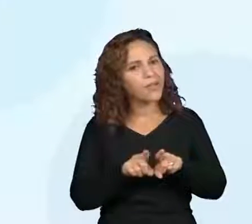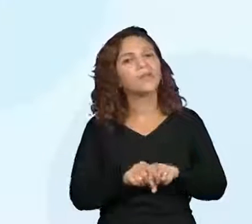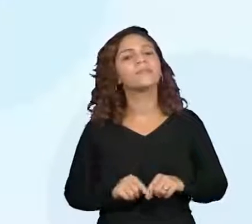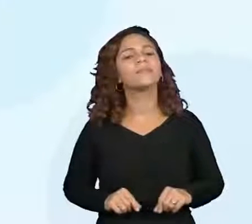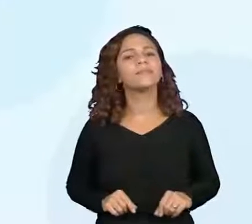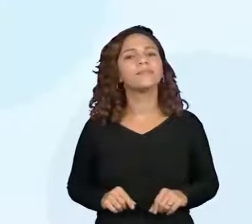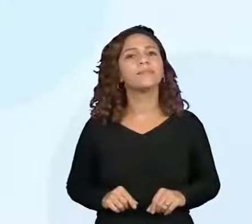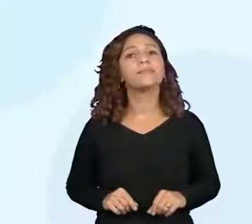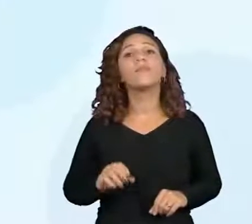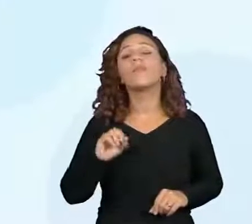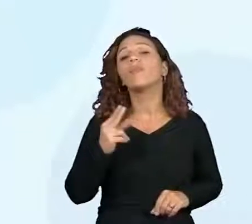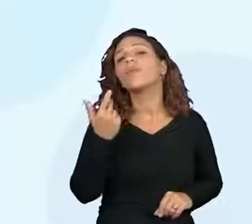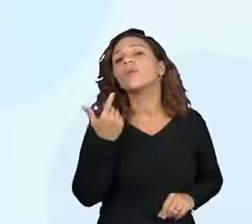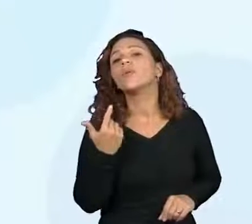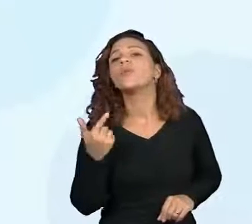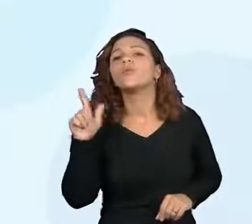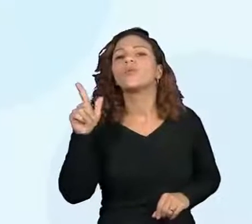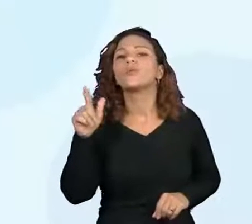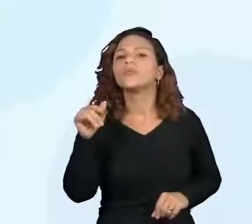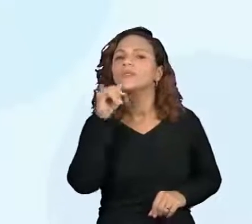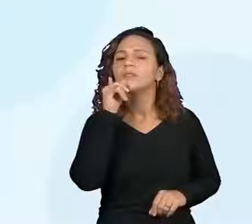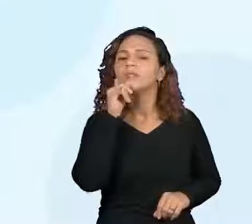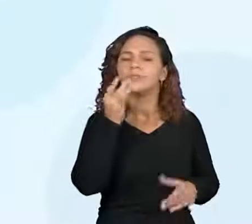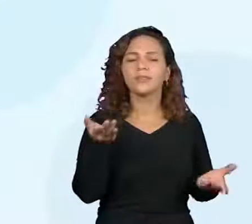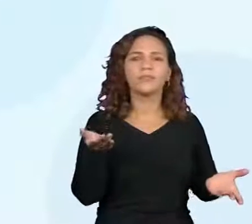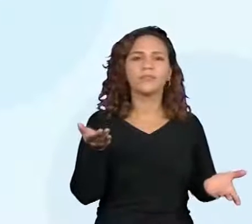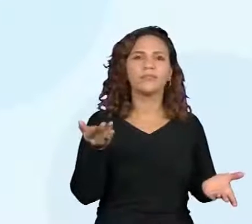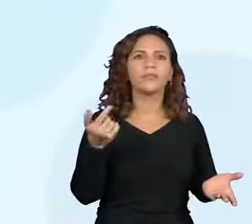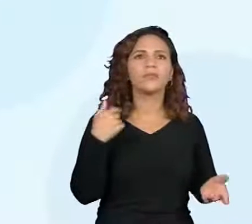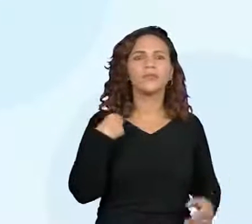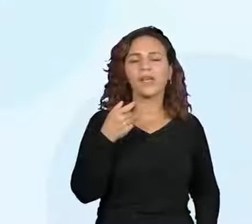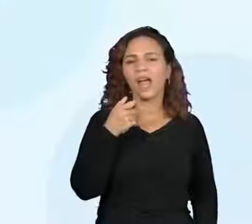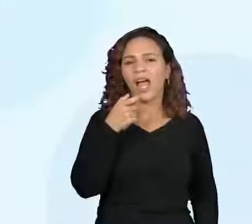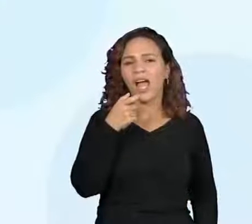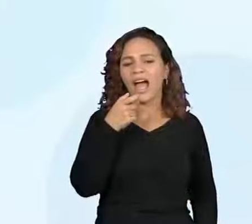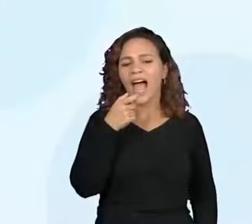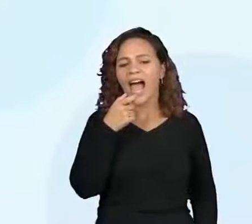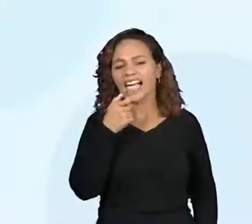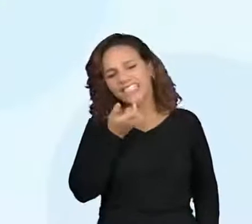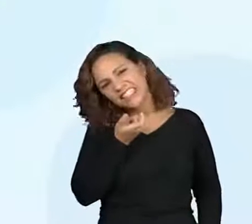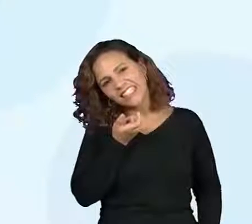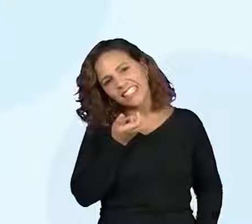Ou quando quebra uma bolacha que eu estou comendo. Crack!